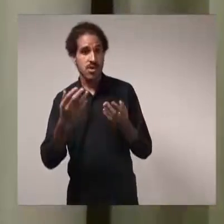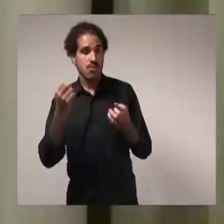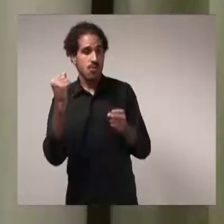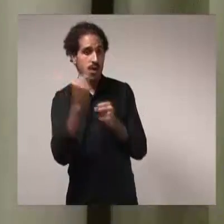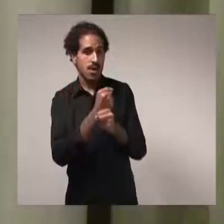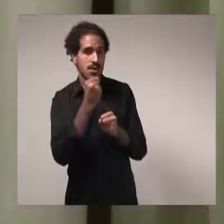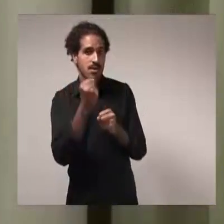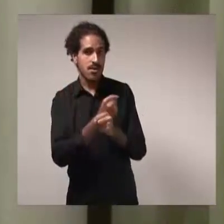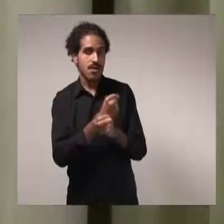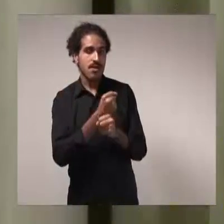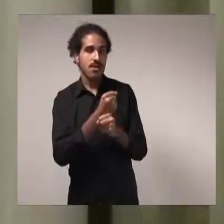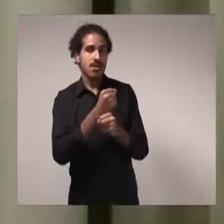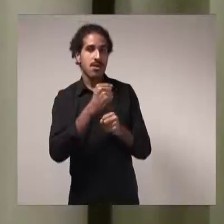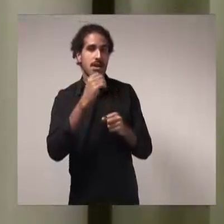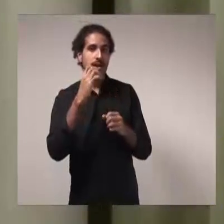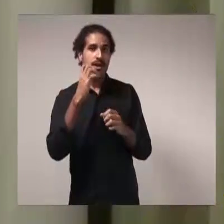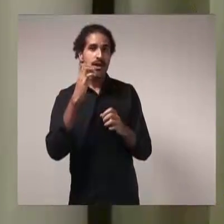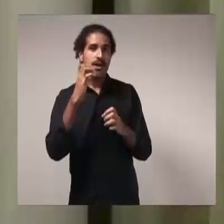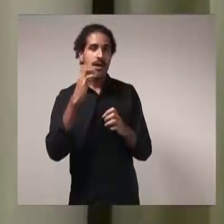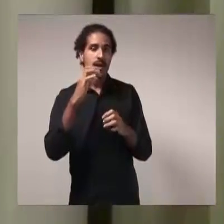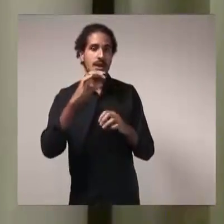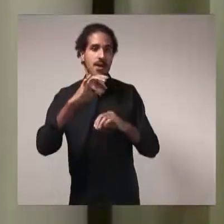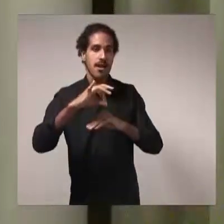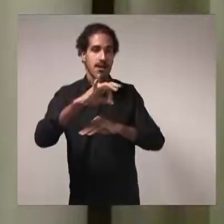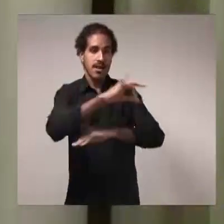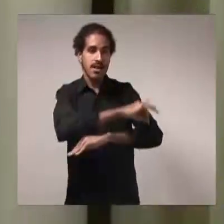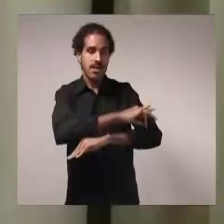Hermes Stanziona Vidiano.